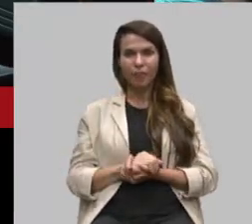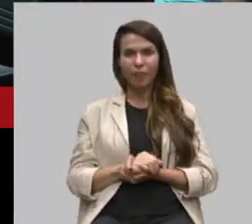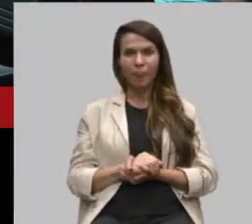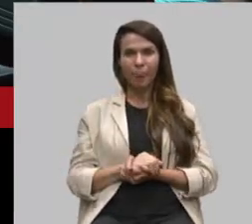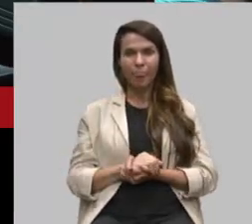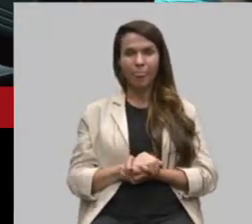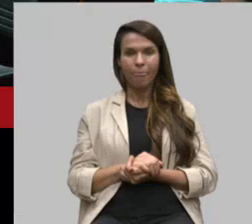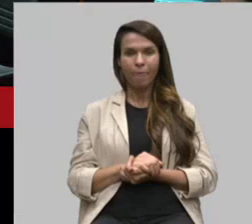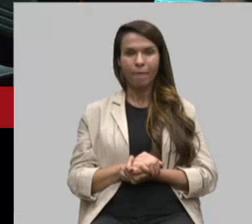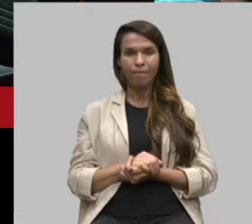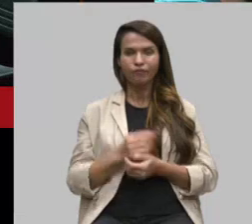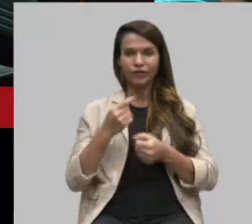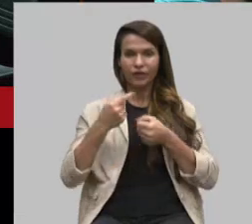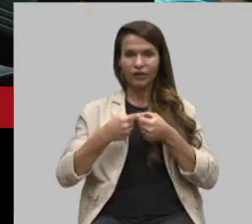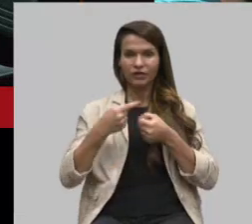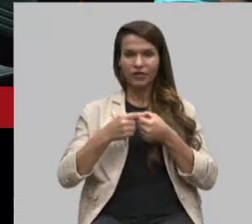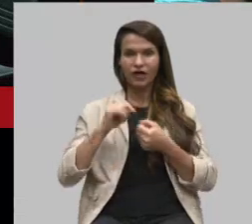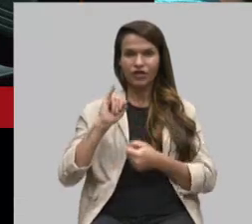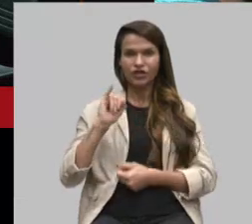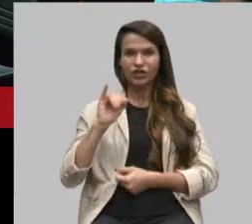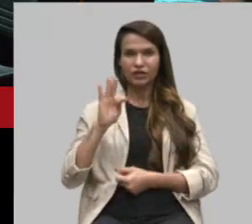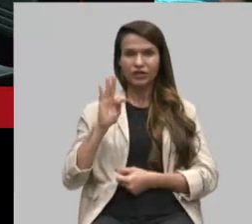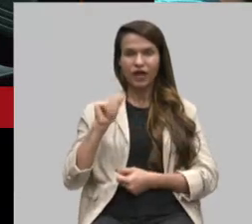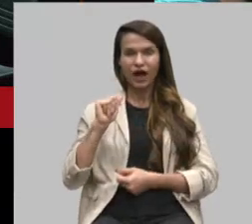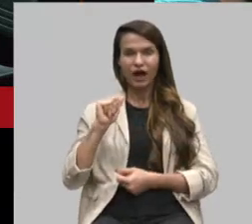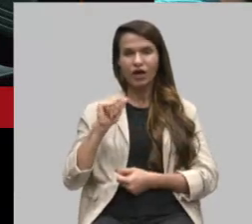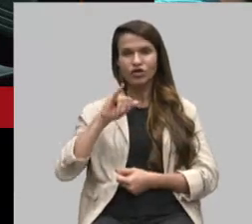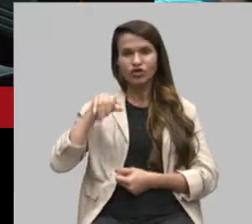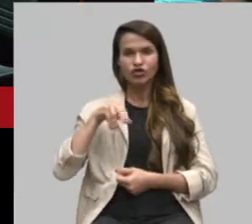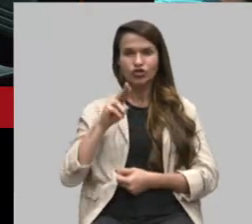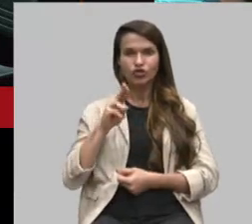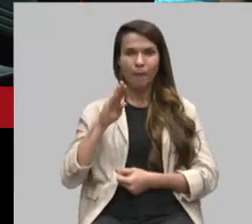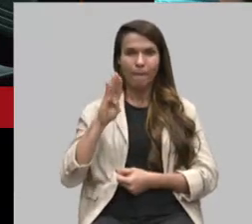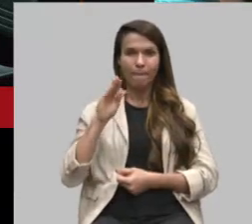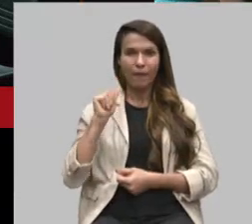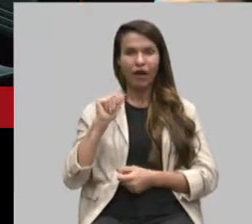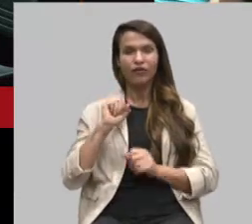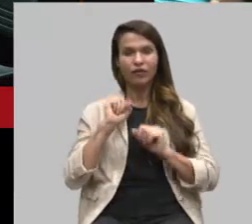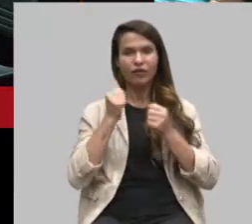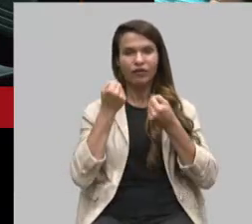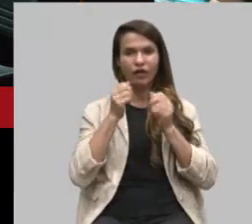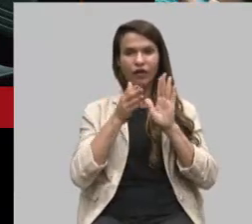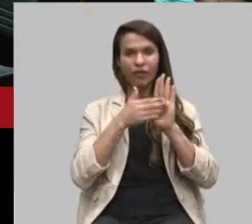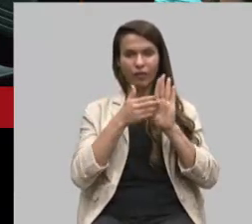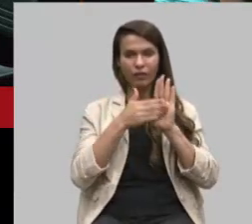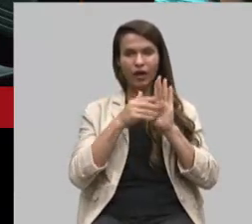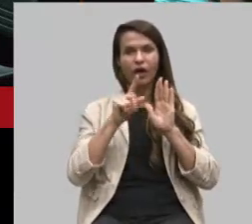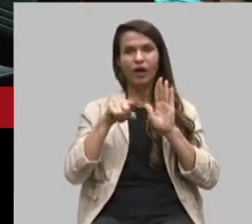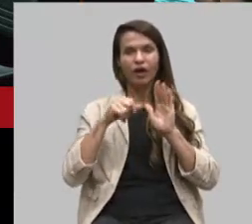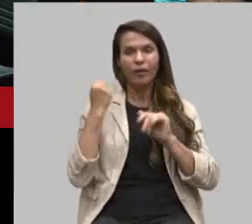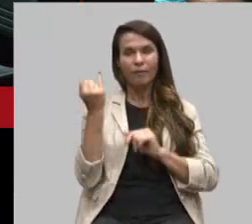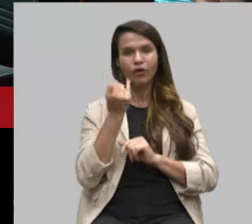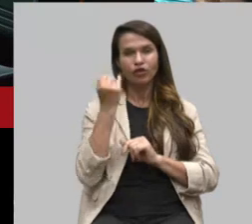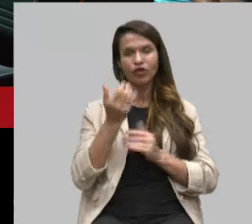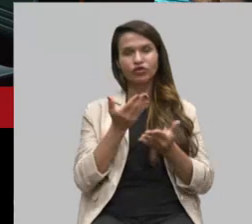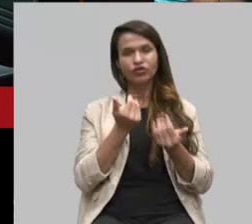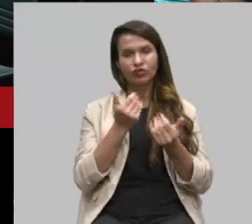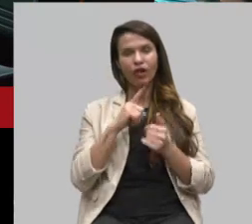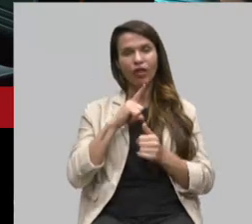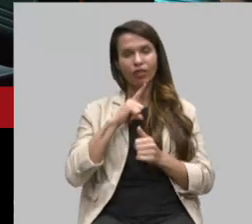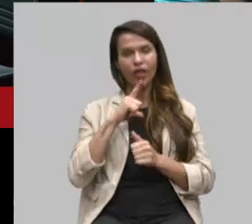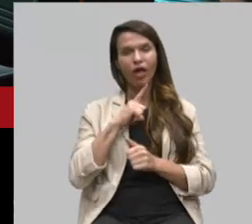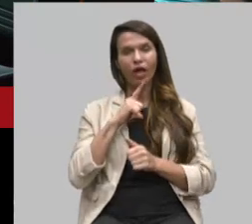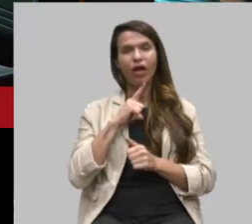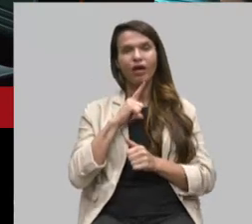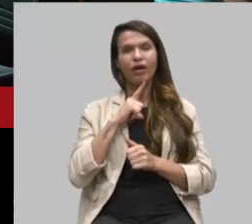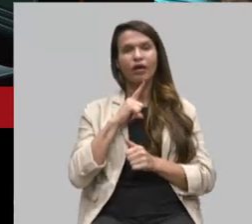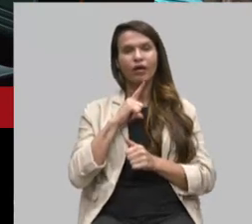Itajubá e eu vim defender a proposta porque é de extrema importância que o jovem Tenha cada vez mais